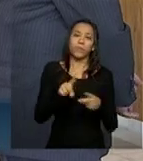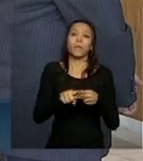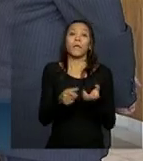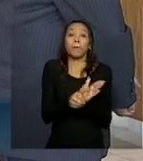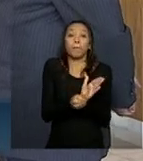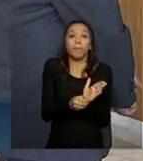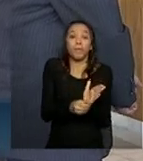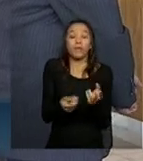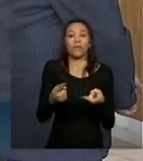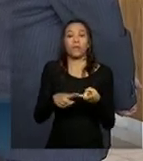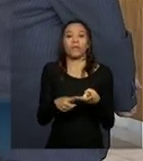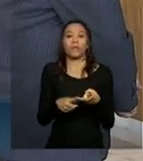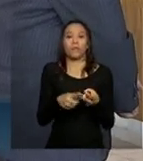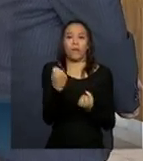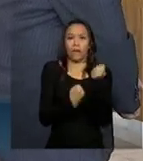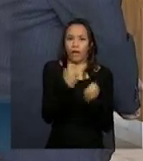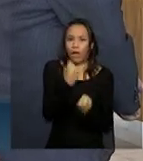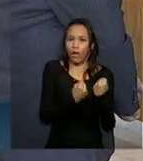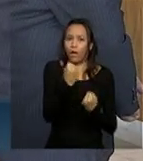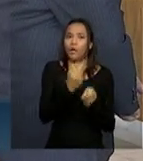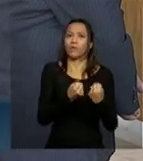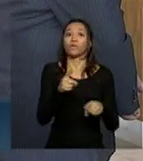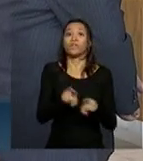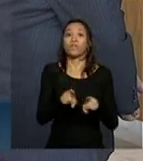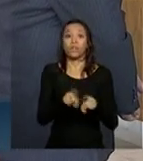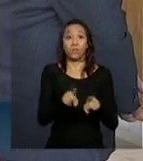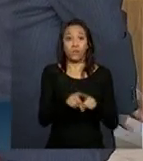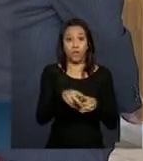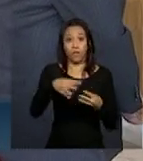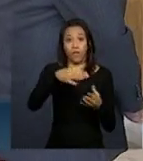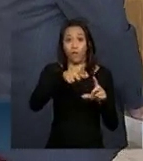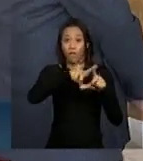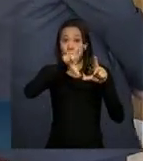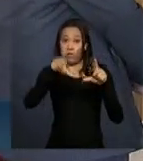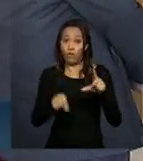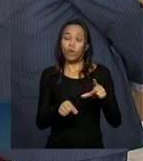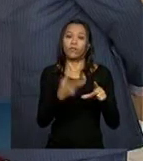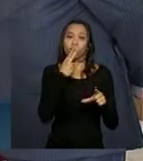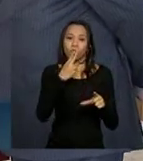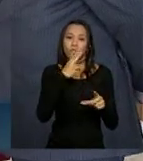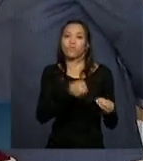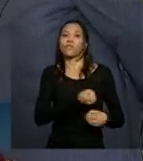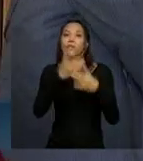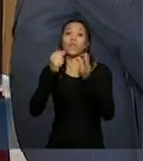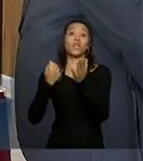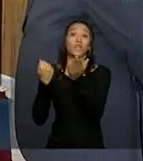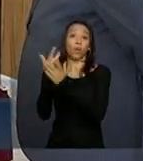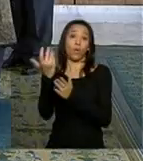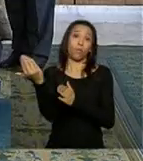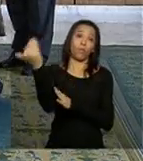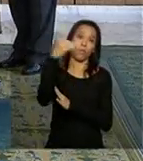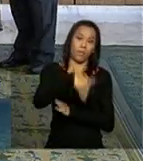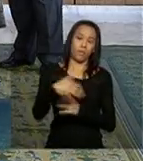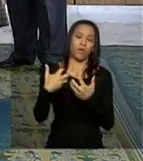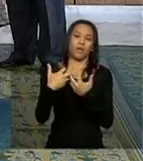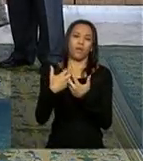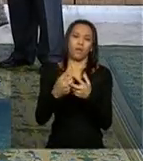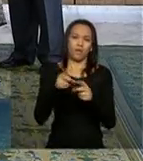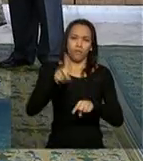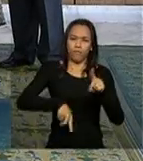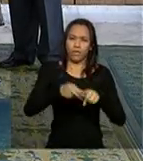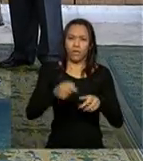milho, carros e folhas de tabaco. E o Brasil compra lá da Malásia maquinários,